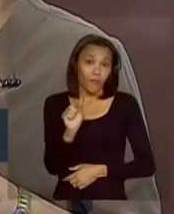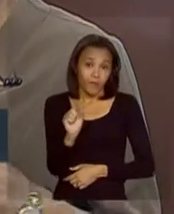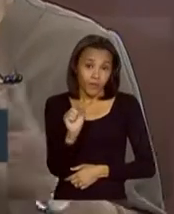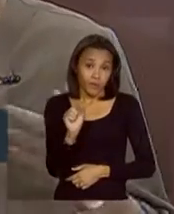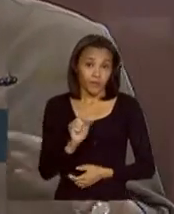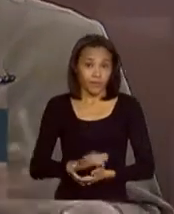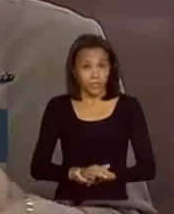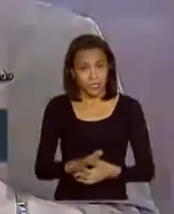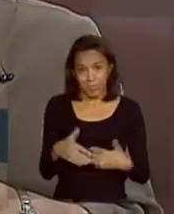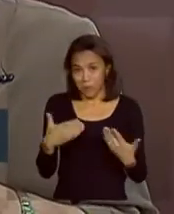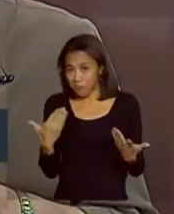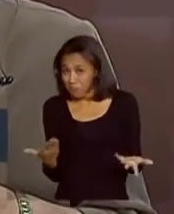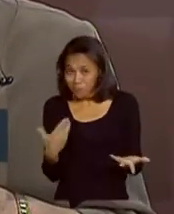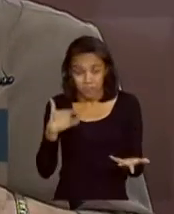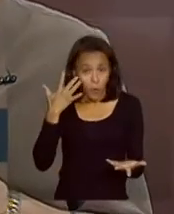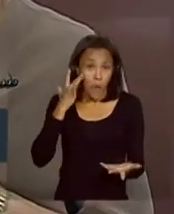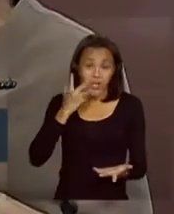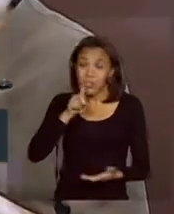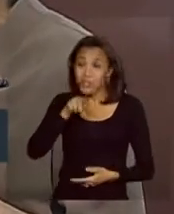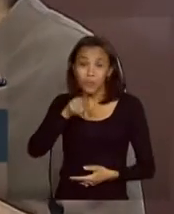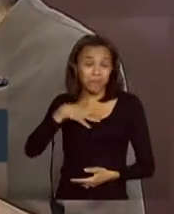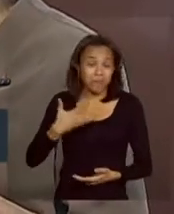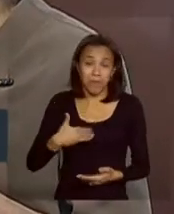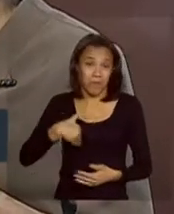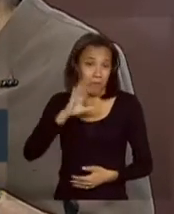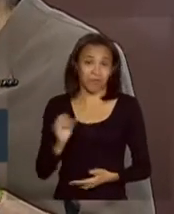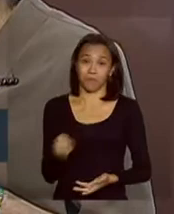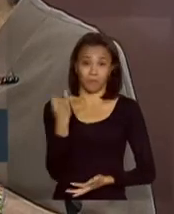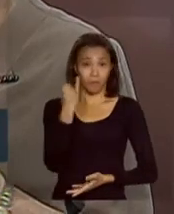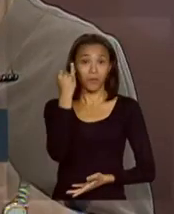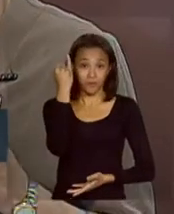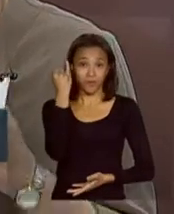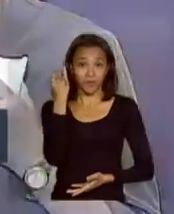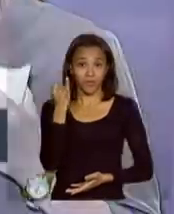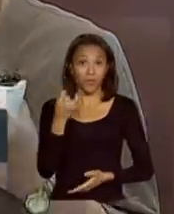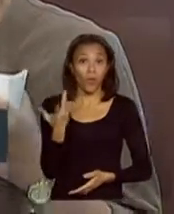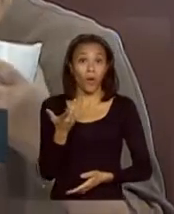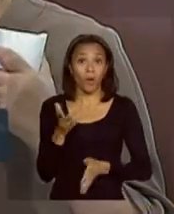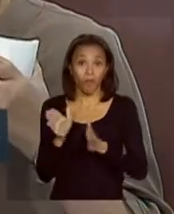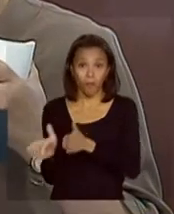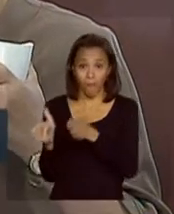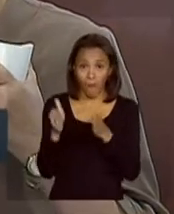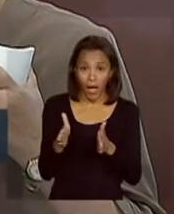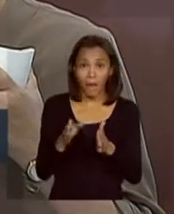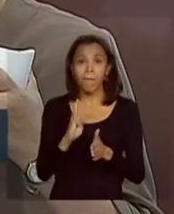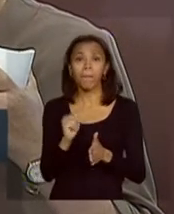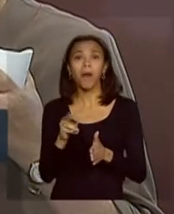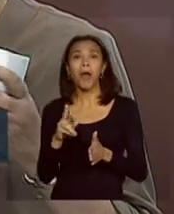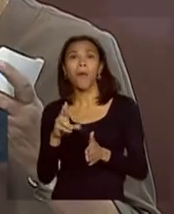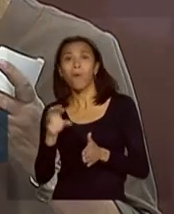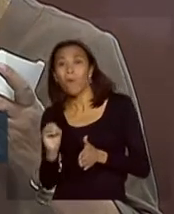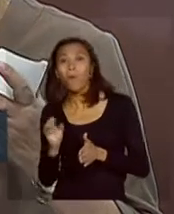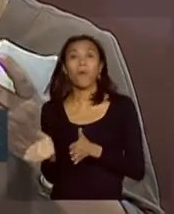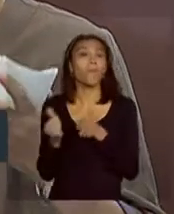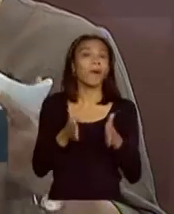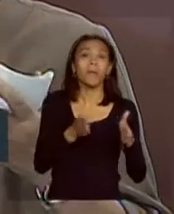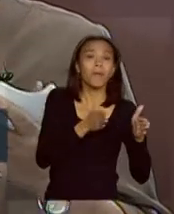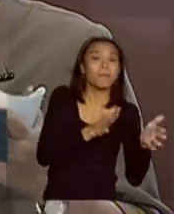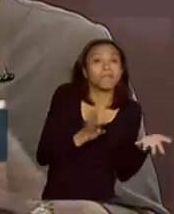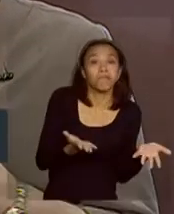que também não tem grande importância mas é algo